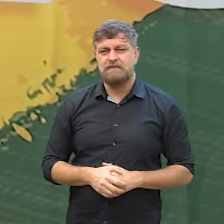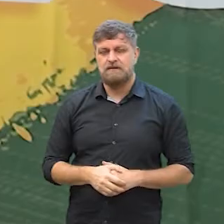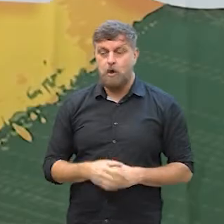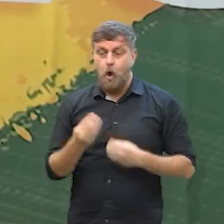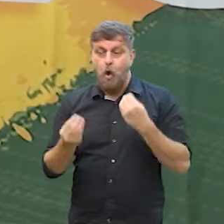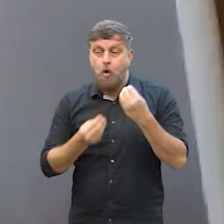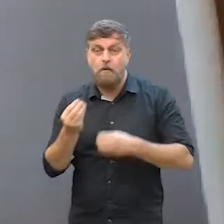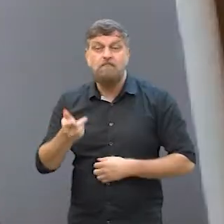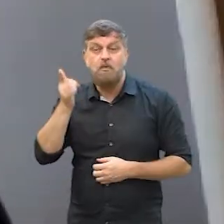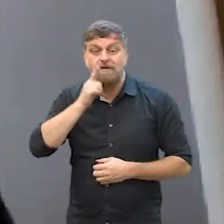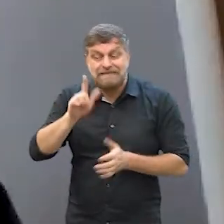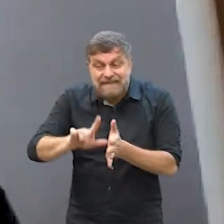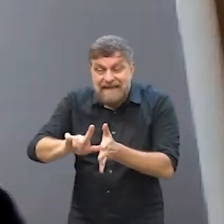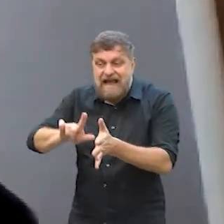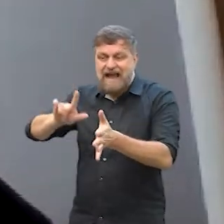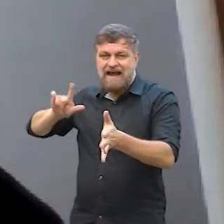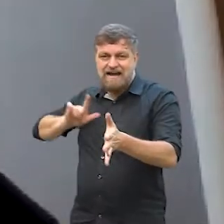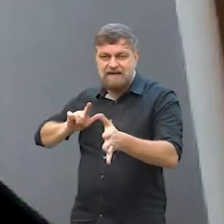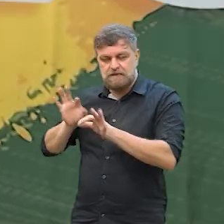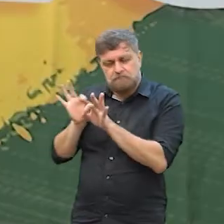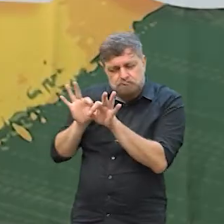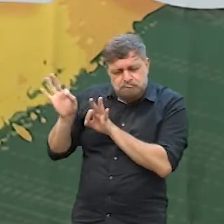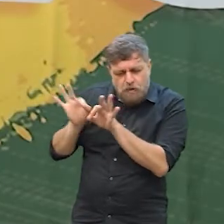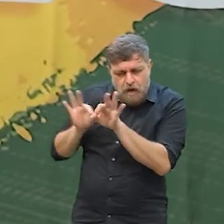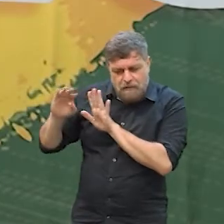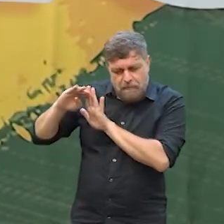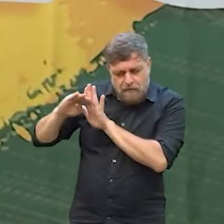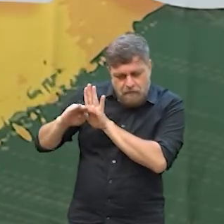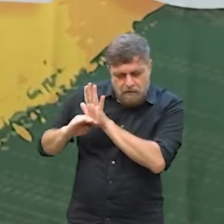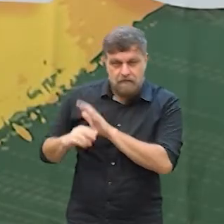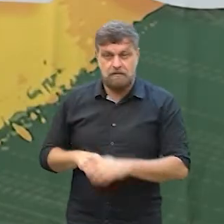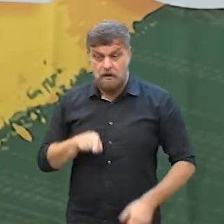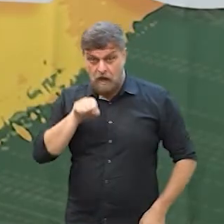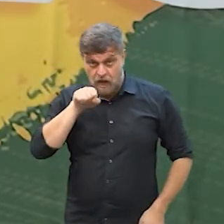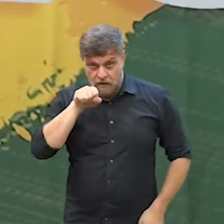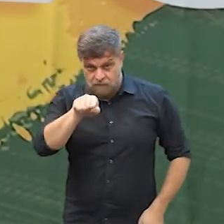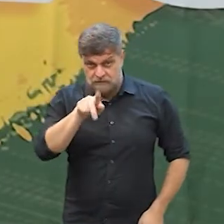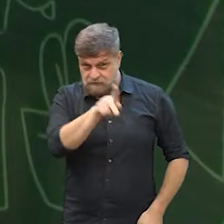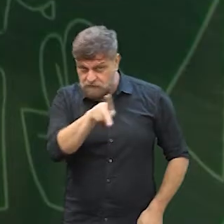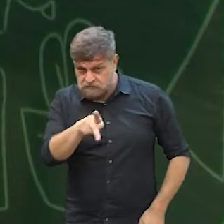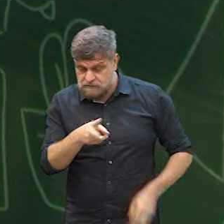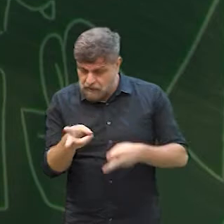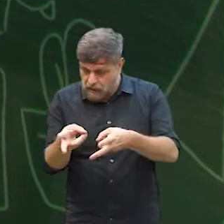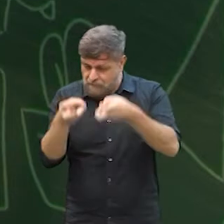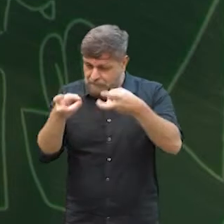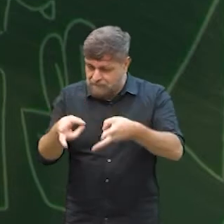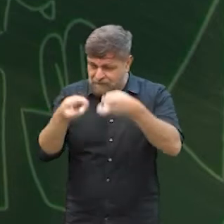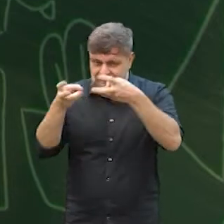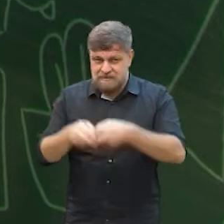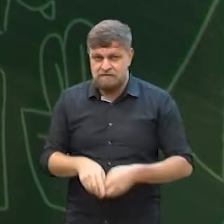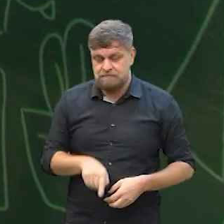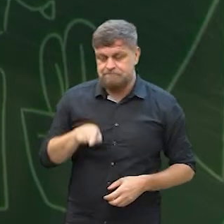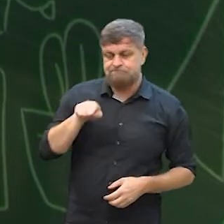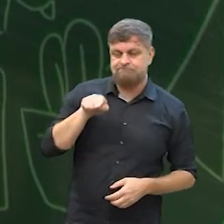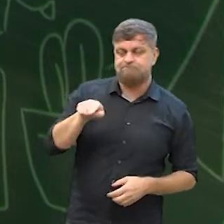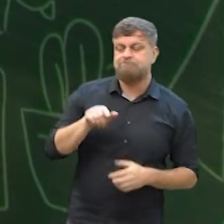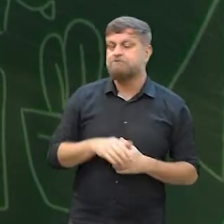né, para levantar essas fichas antes? e assim, por exemplo, você já consegue detectar de